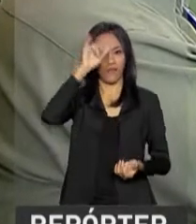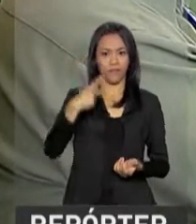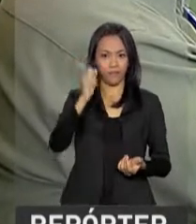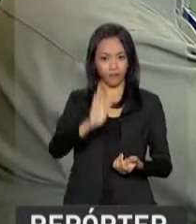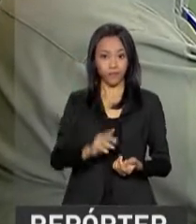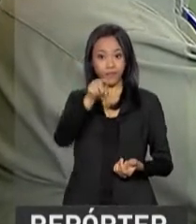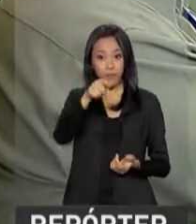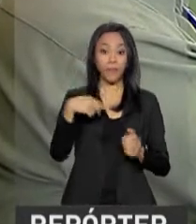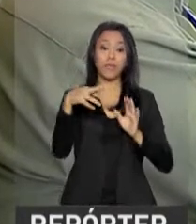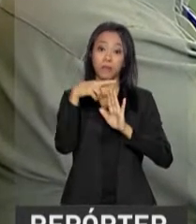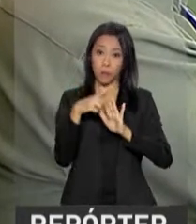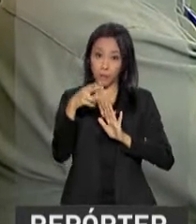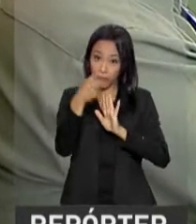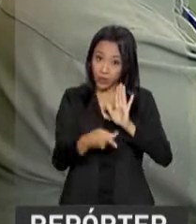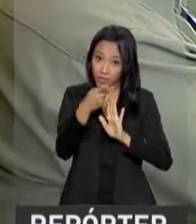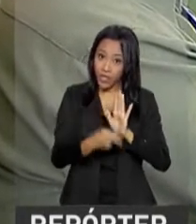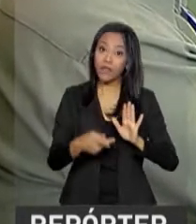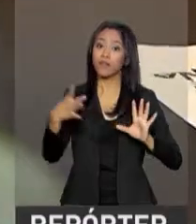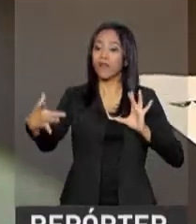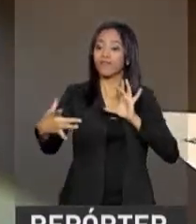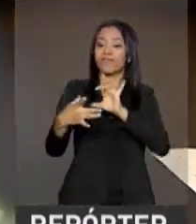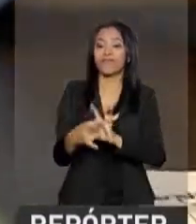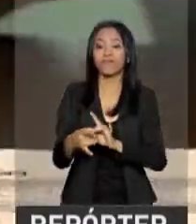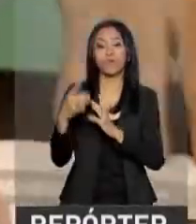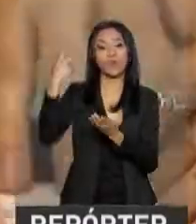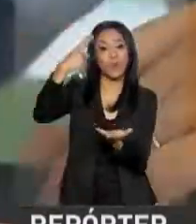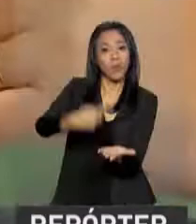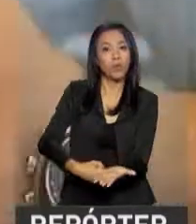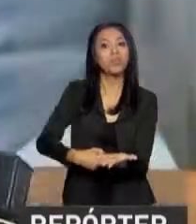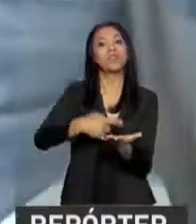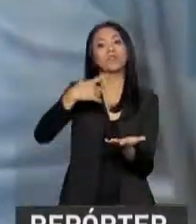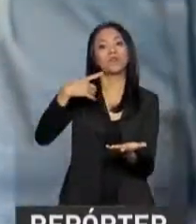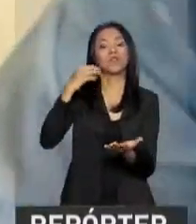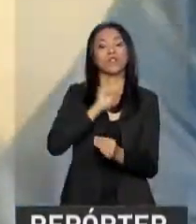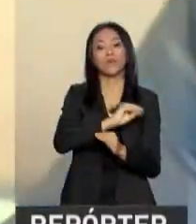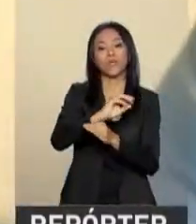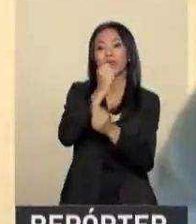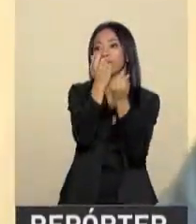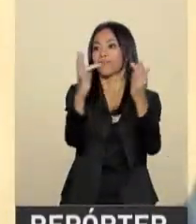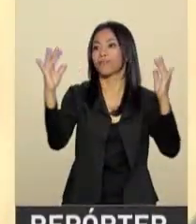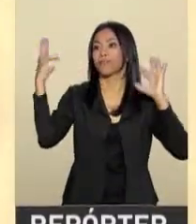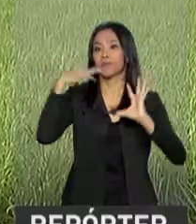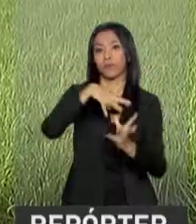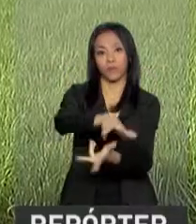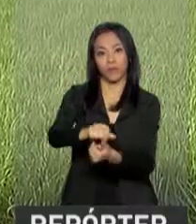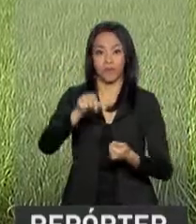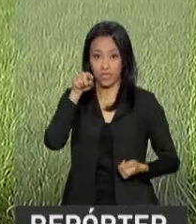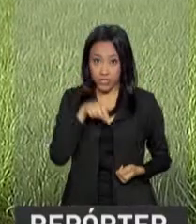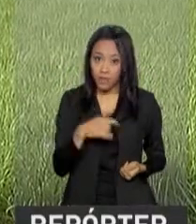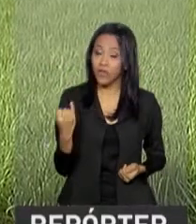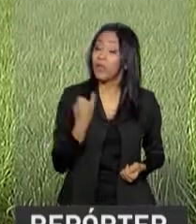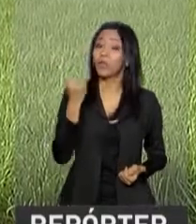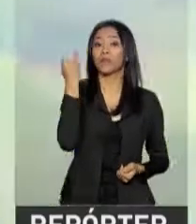renová bill está em linha com os compromissos ambientais assumidos internacionalmente pelo brasil e é fundamental para o desenvolvimento